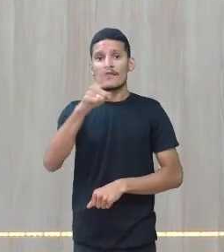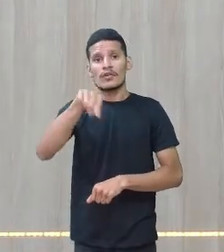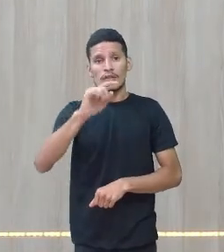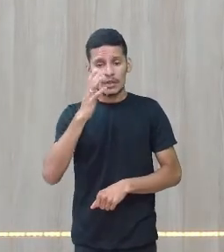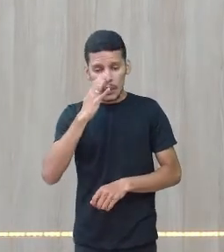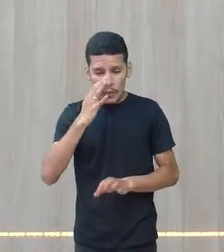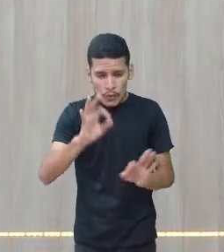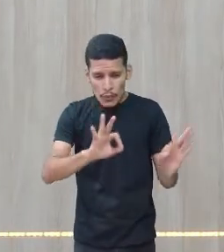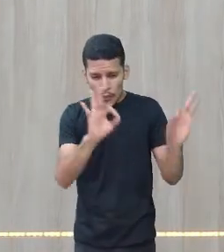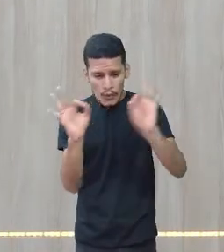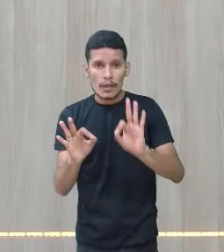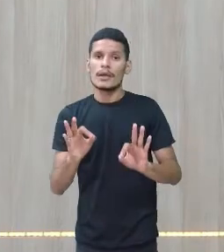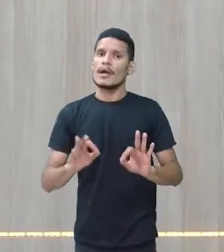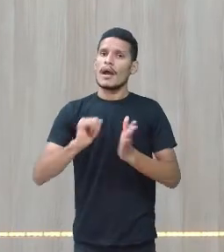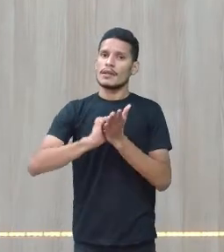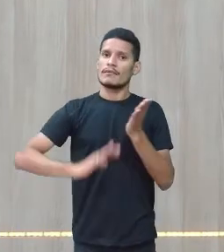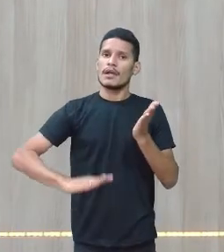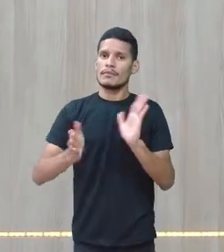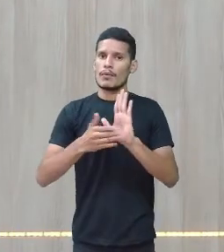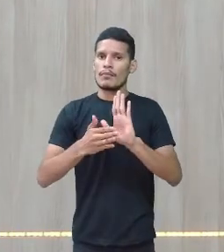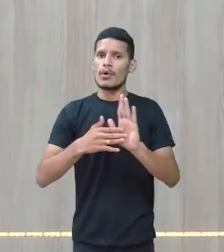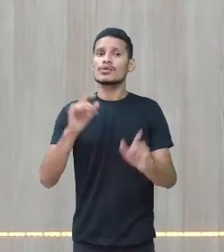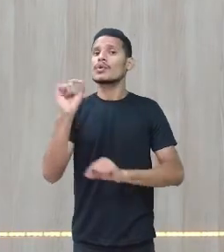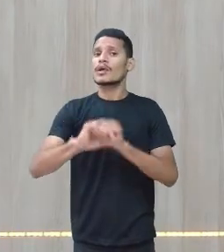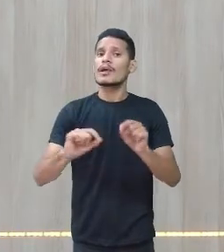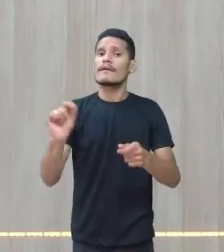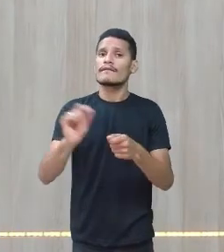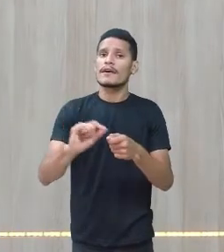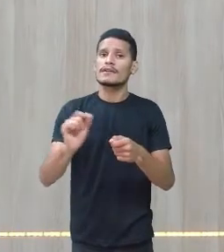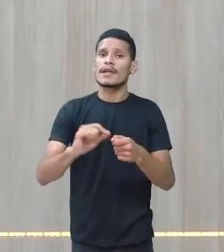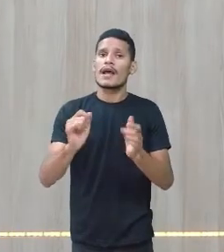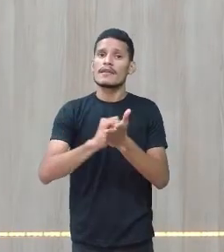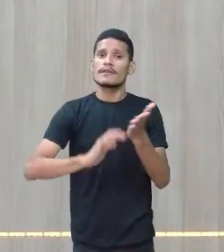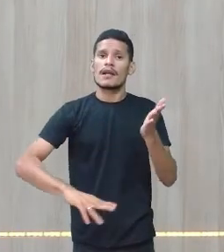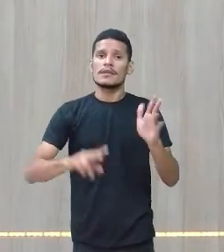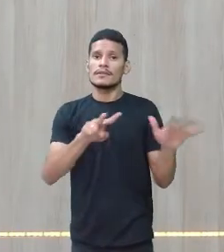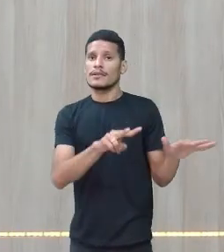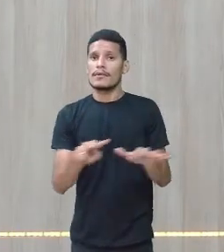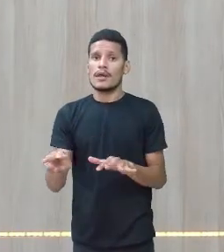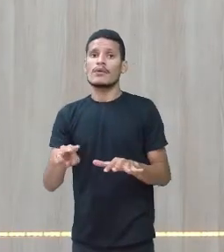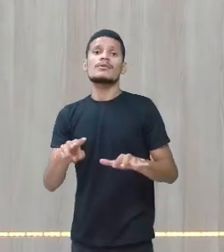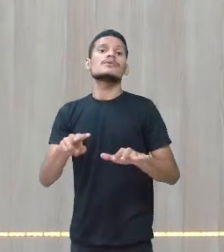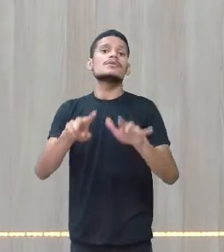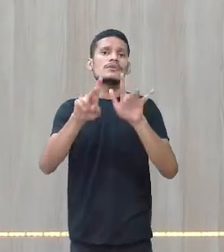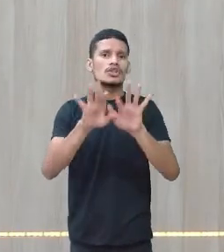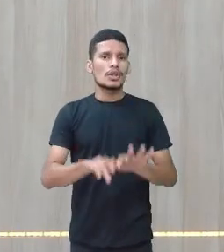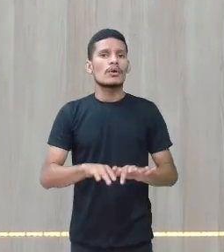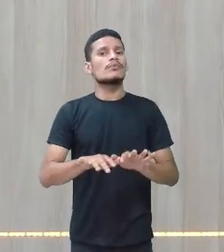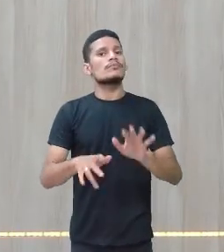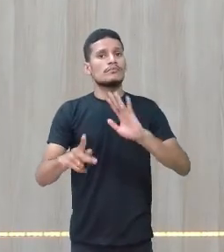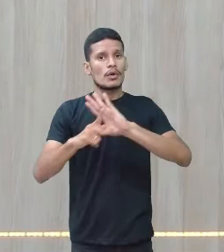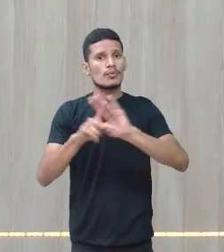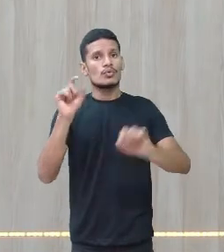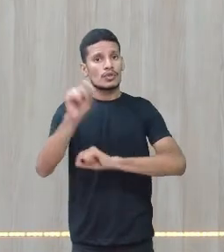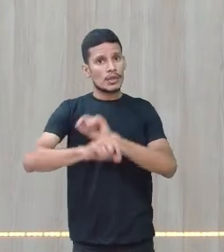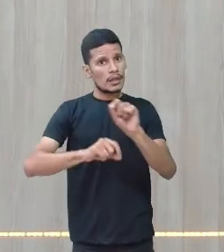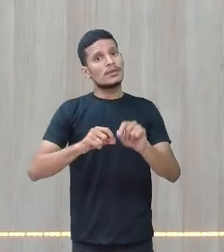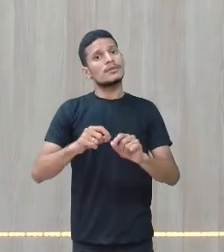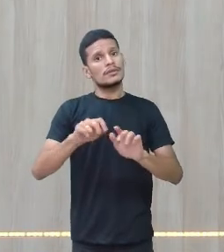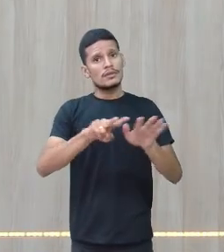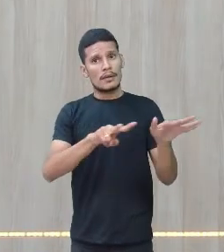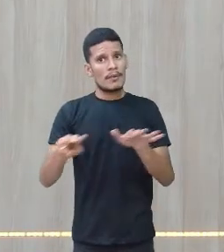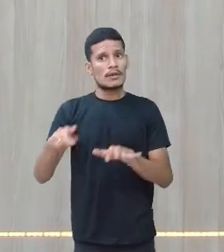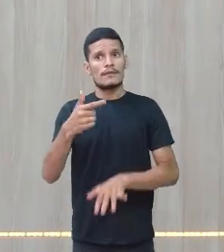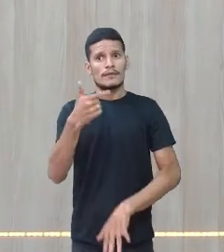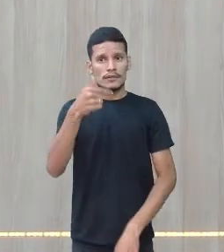chão. E a nossa atividade, a proposta de atividade é fazer atividade semanal e digital desse conteúdo aí da semana